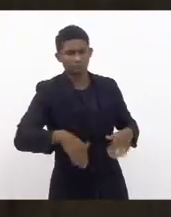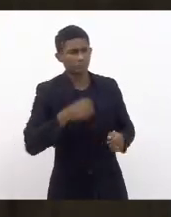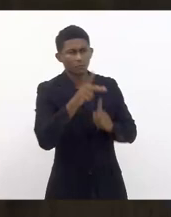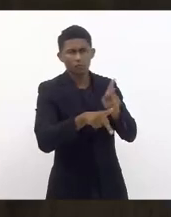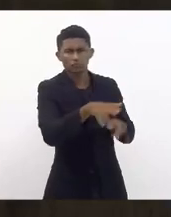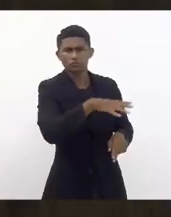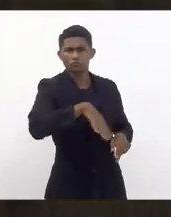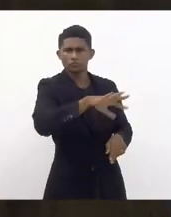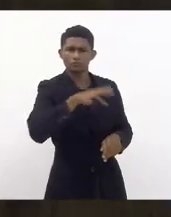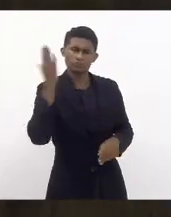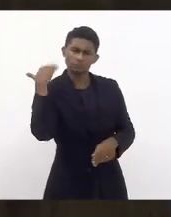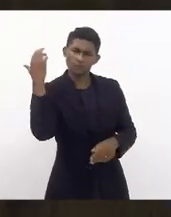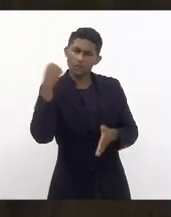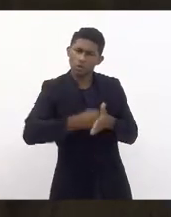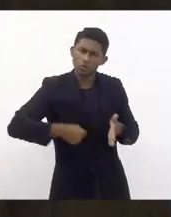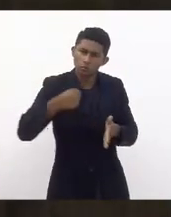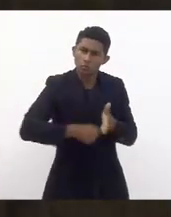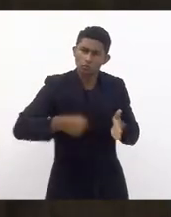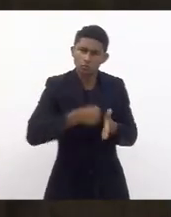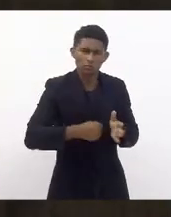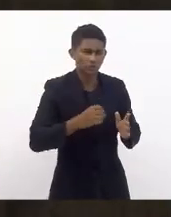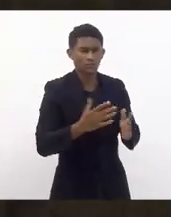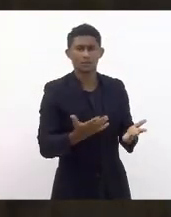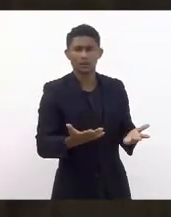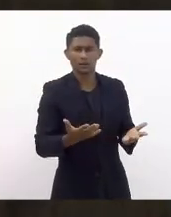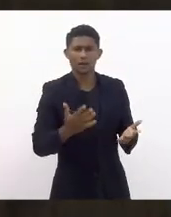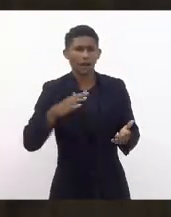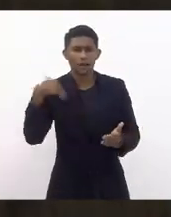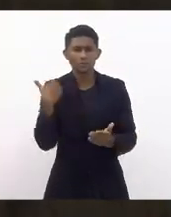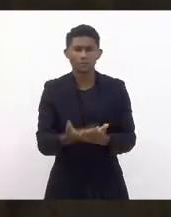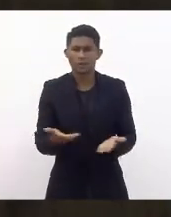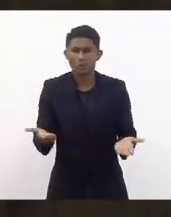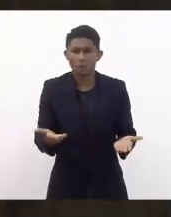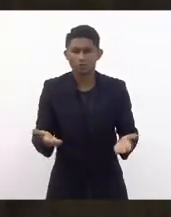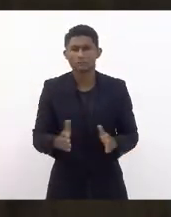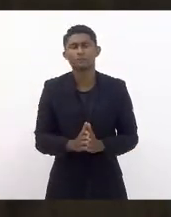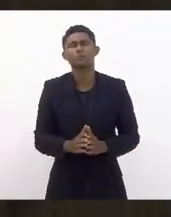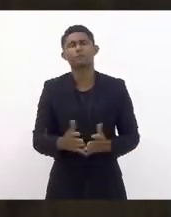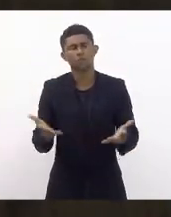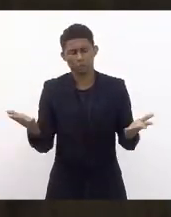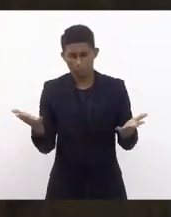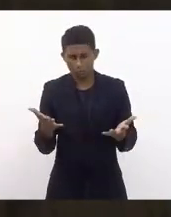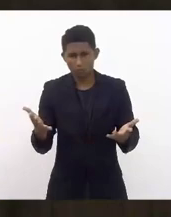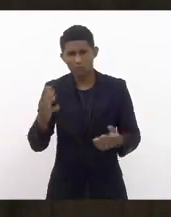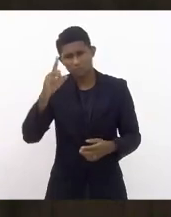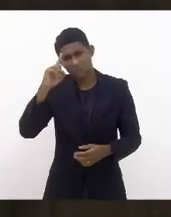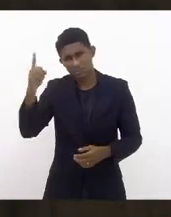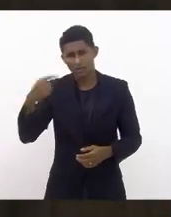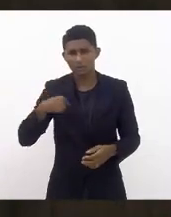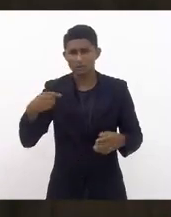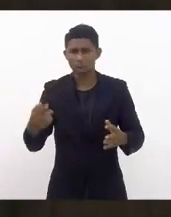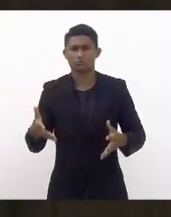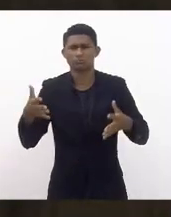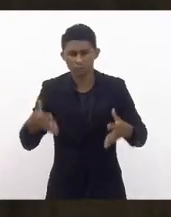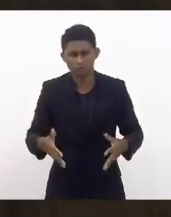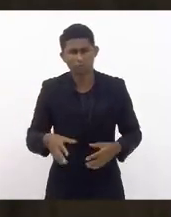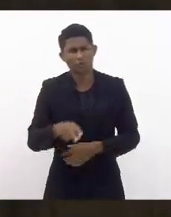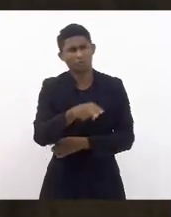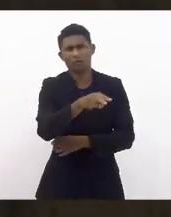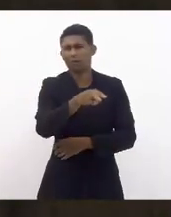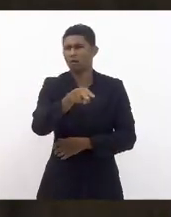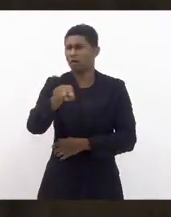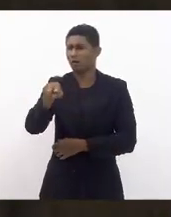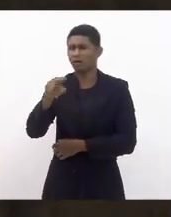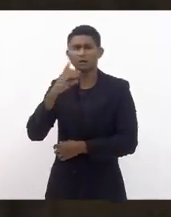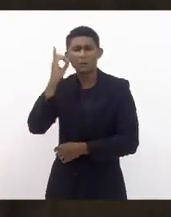para conseguir erguer, lutar e está até hoje. Então, hoje, no dia, quando eu chego aqui e vejo determinados